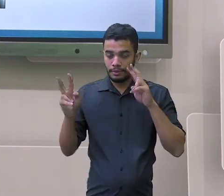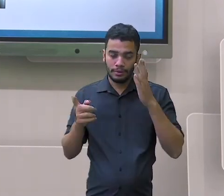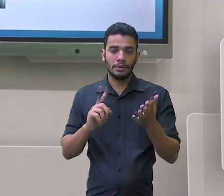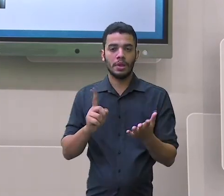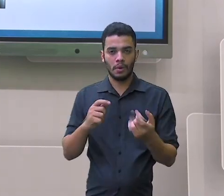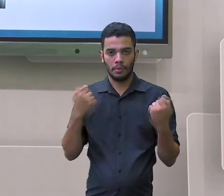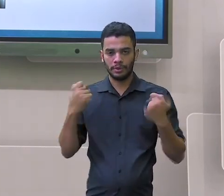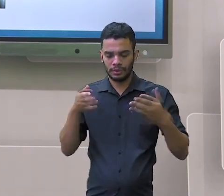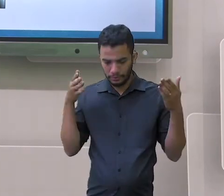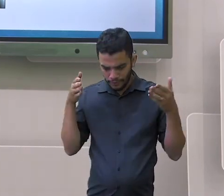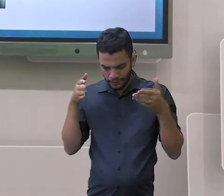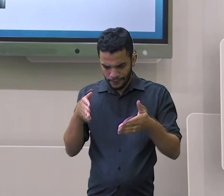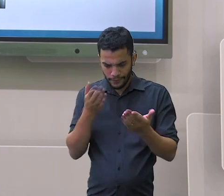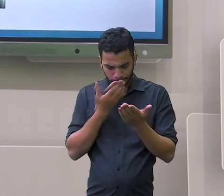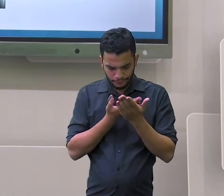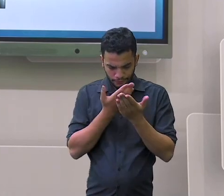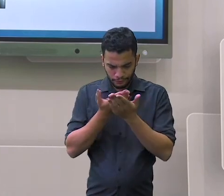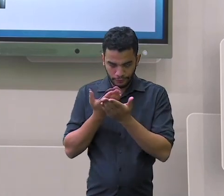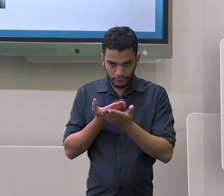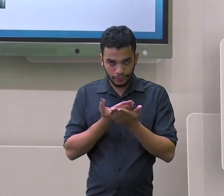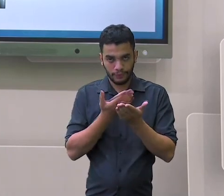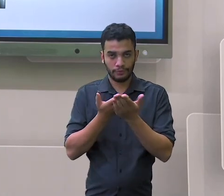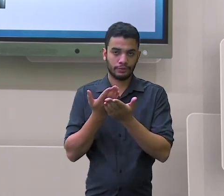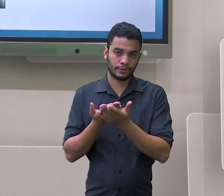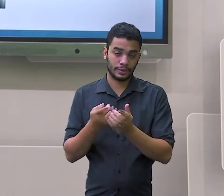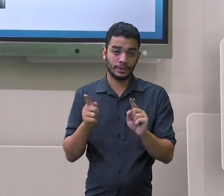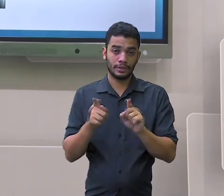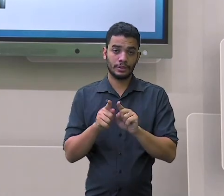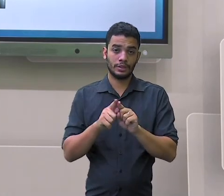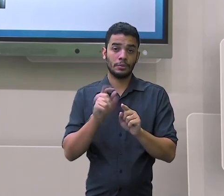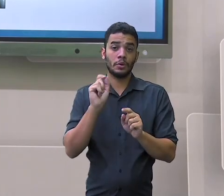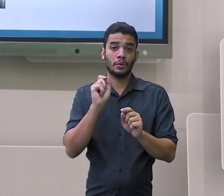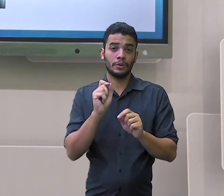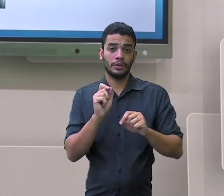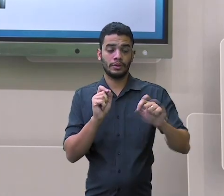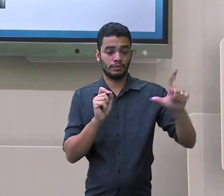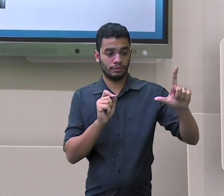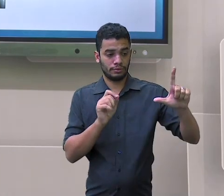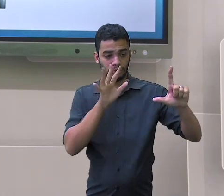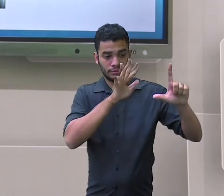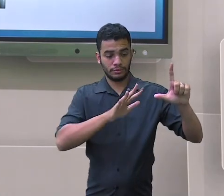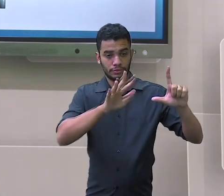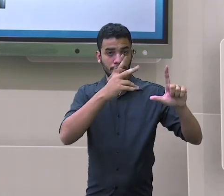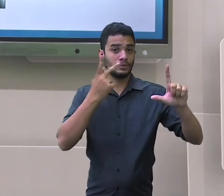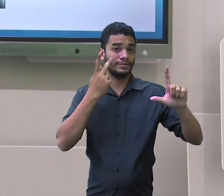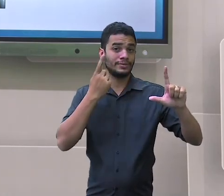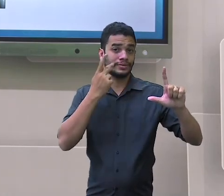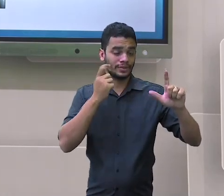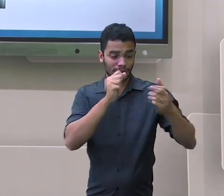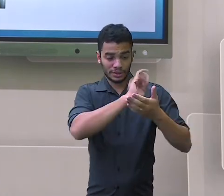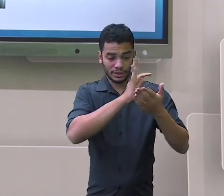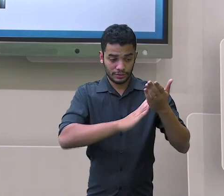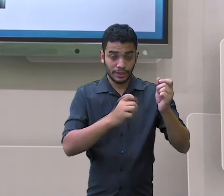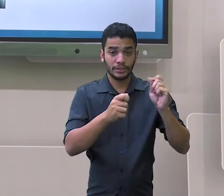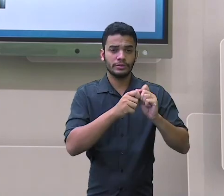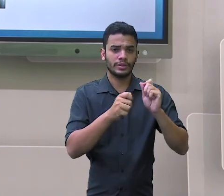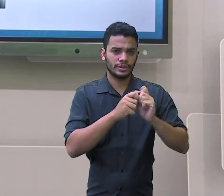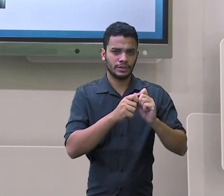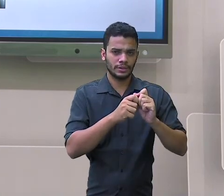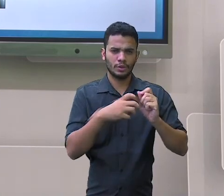persevere, acesse as nossas atividades na plataforma SMED-GV. Vai aparecer aí,